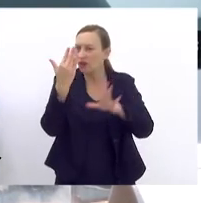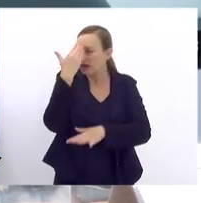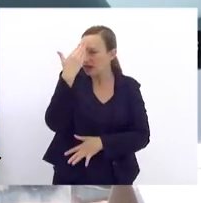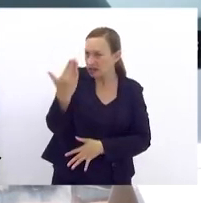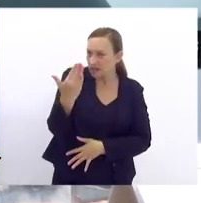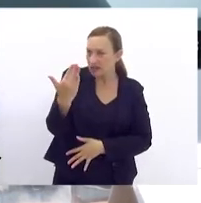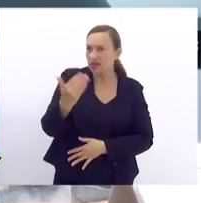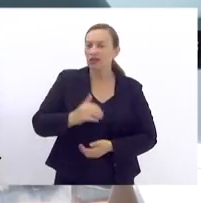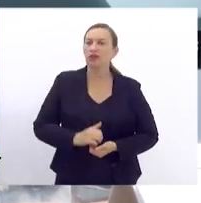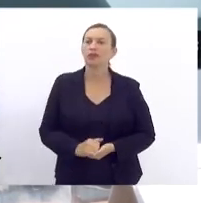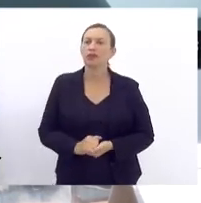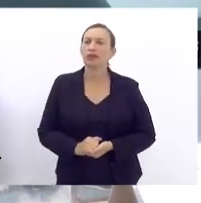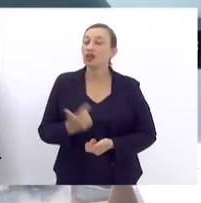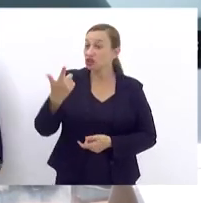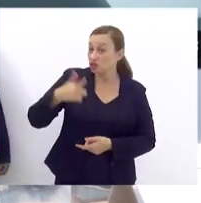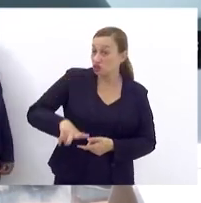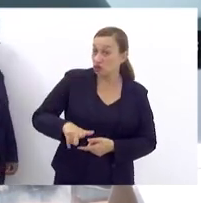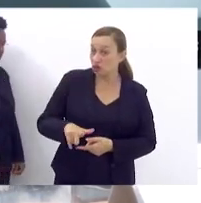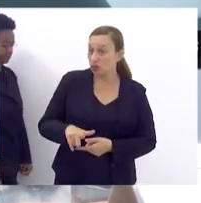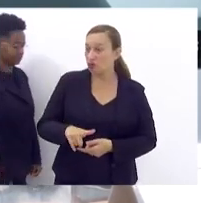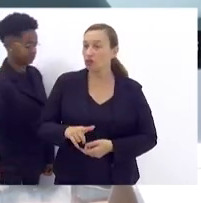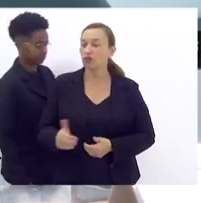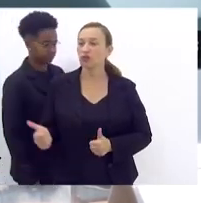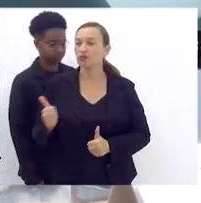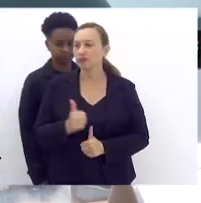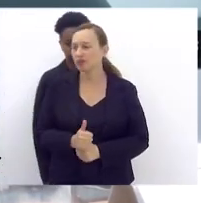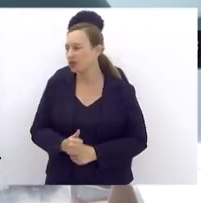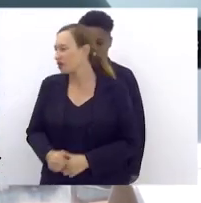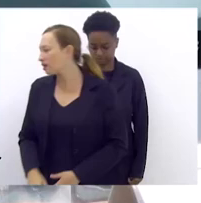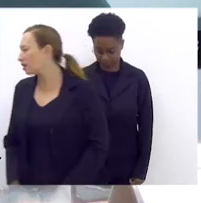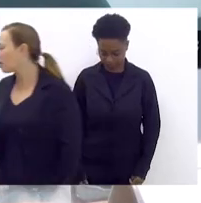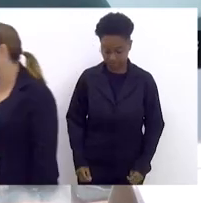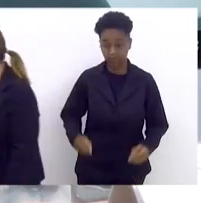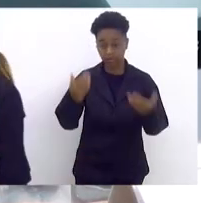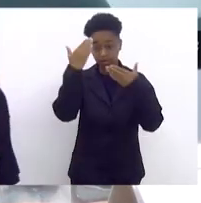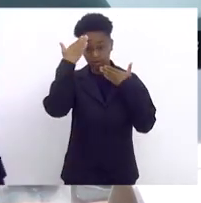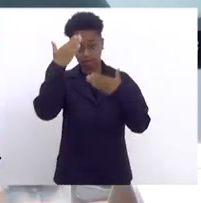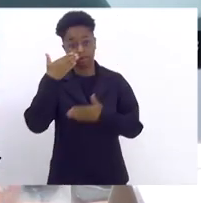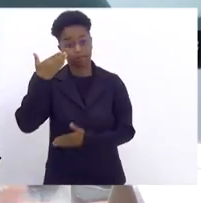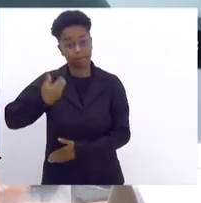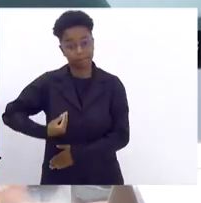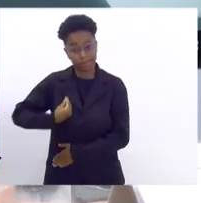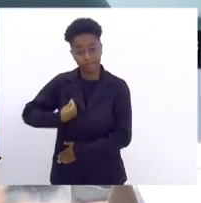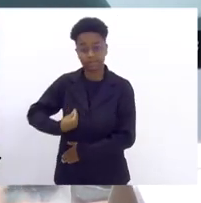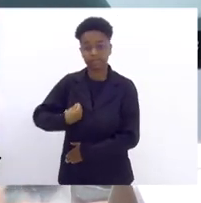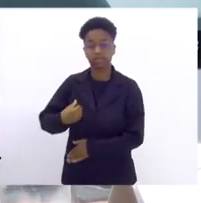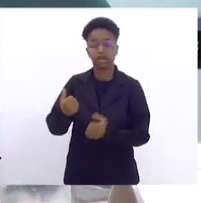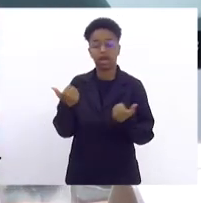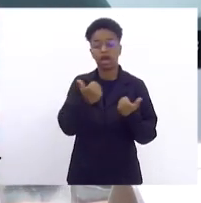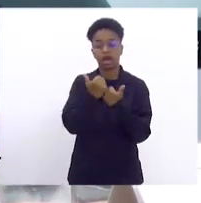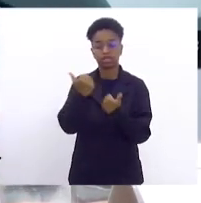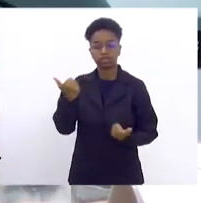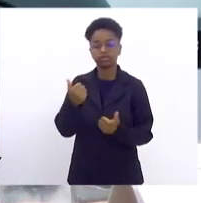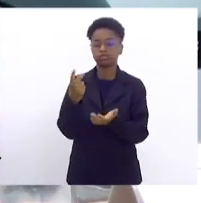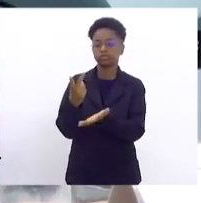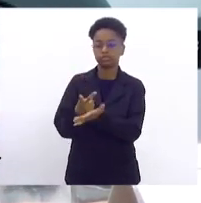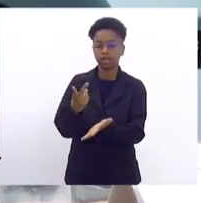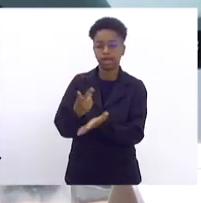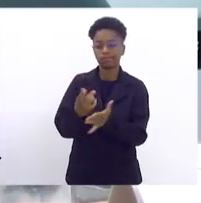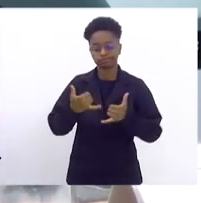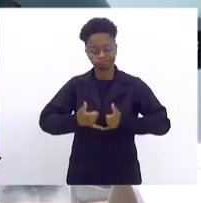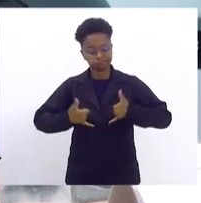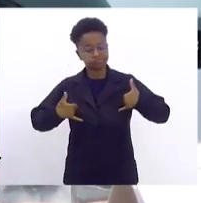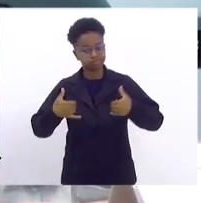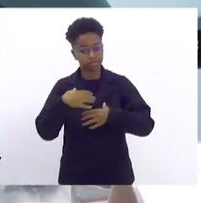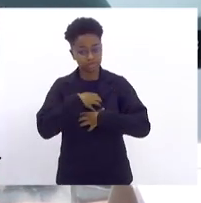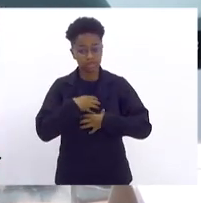é mais uma vez ao Diego Faro a presença da assessoria do governador sempre nos nos orgulha